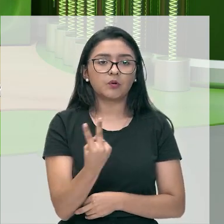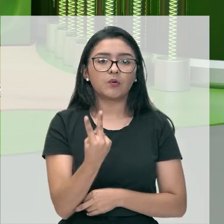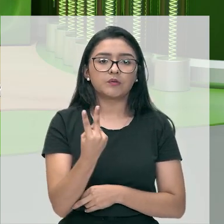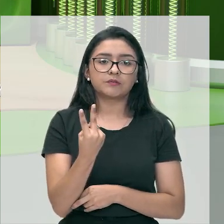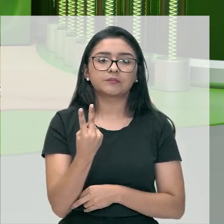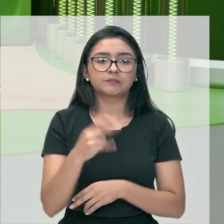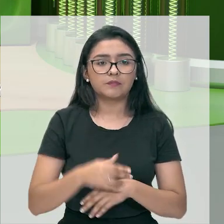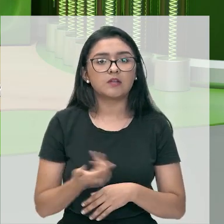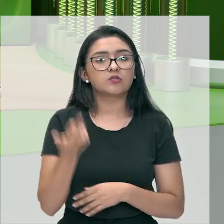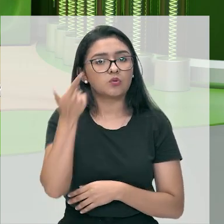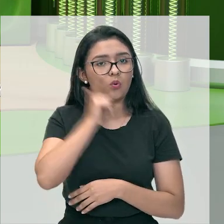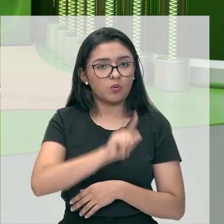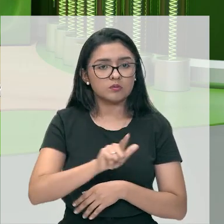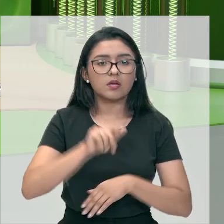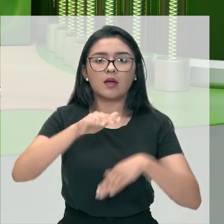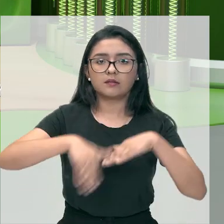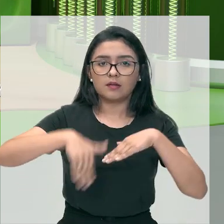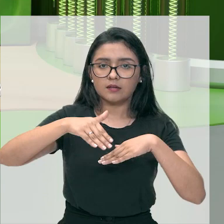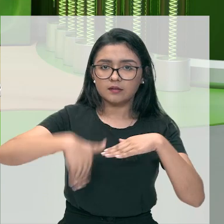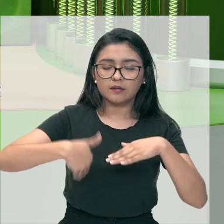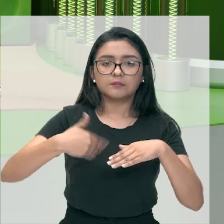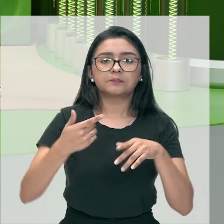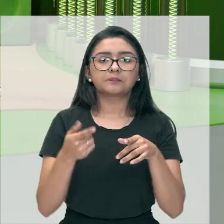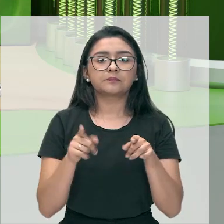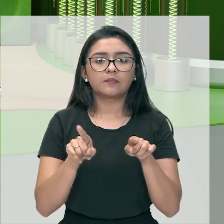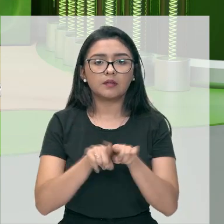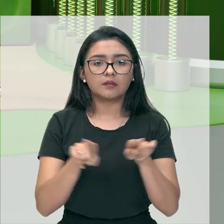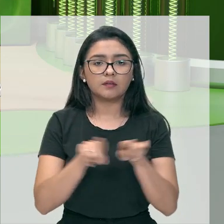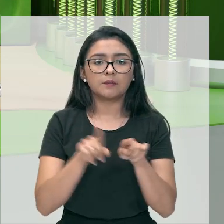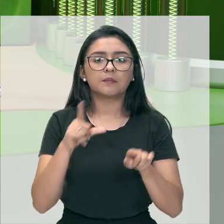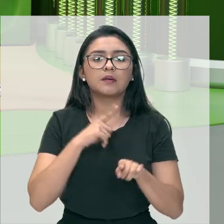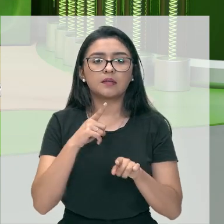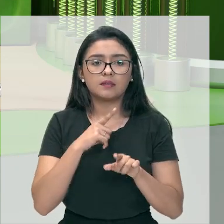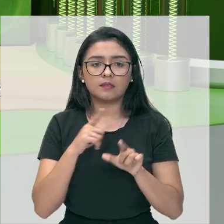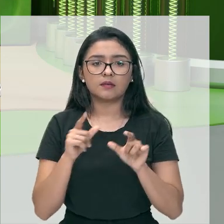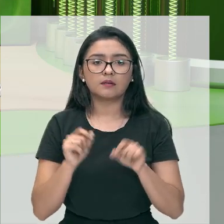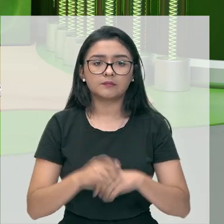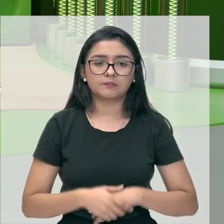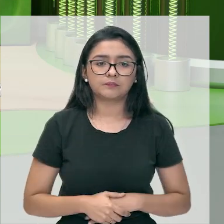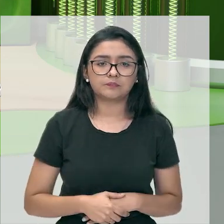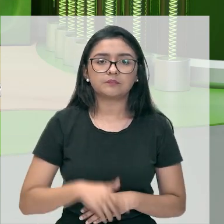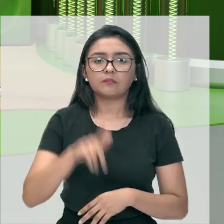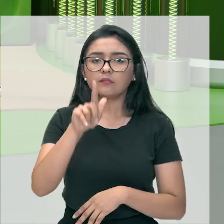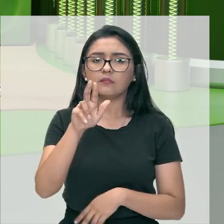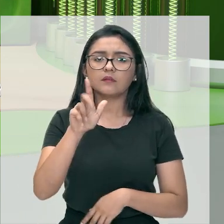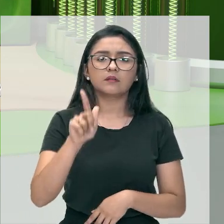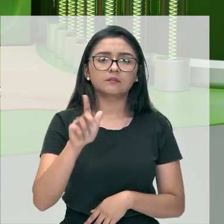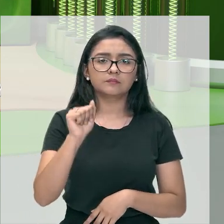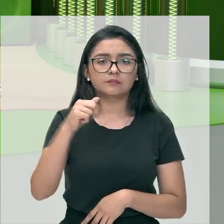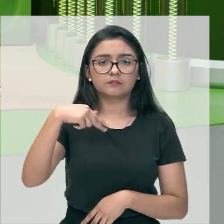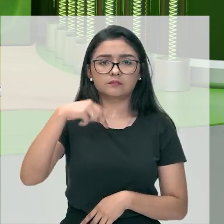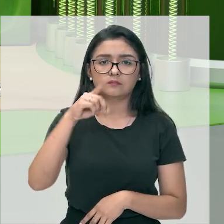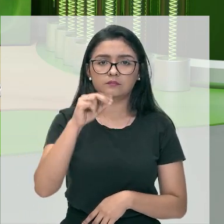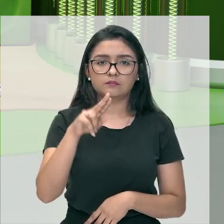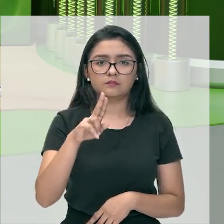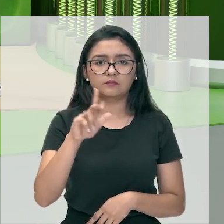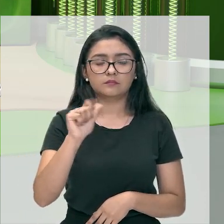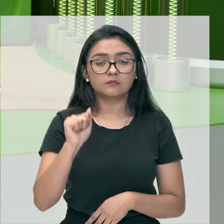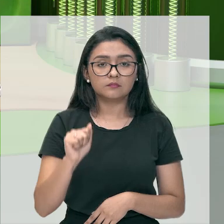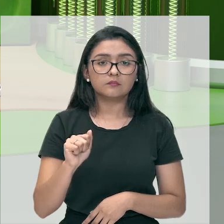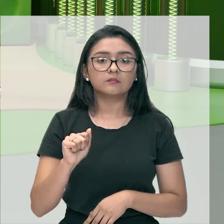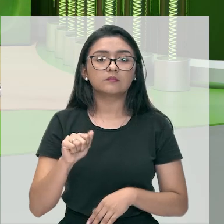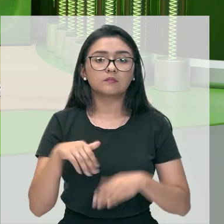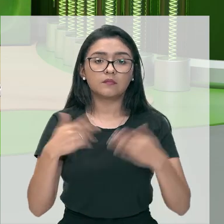eles conseguem também nadar, olha só. E aí eles têm a presença daquela glândula, né? Aquela glândula uropigiana, onde eles